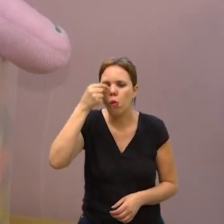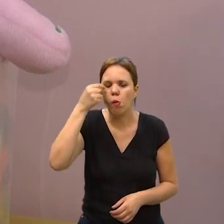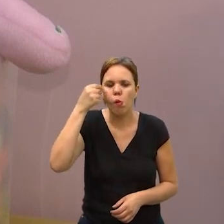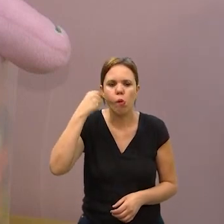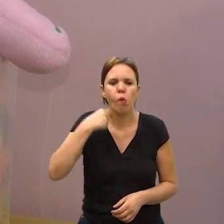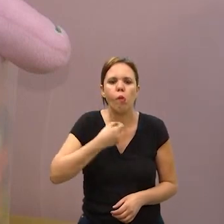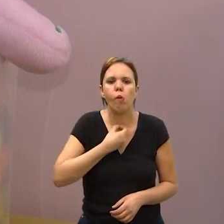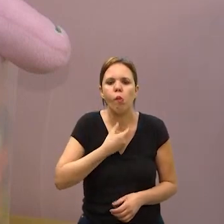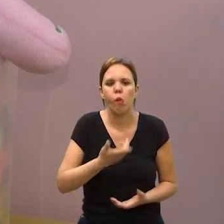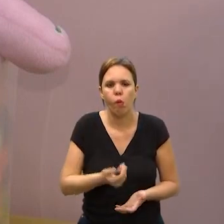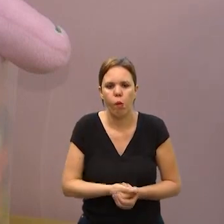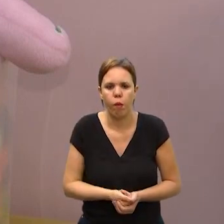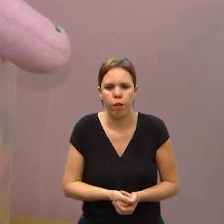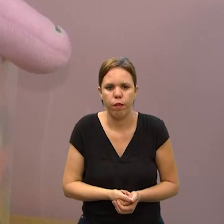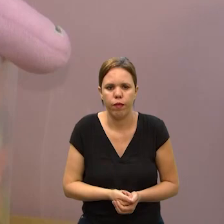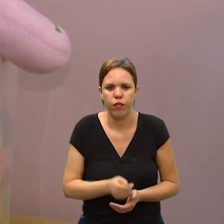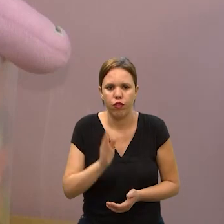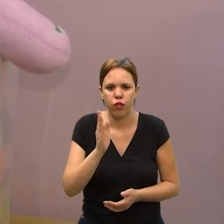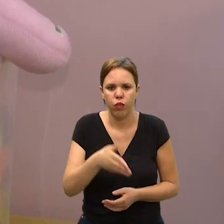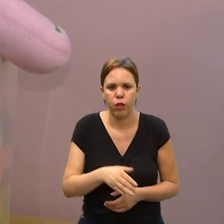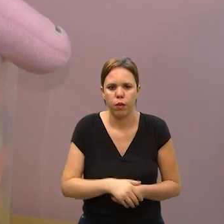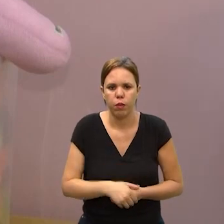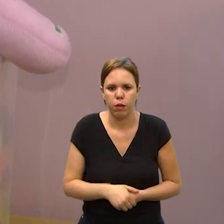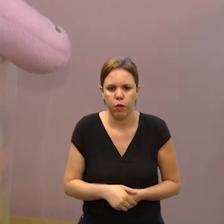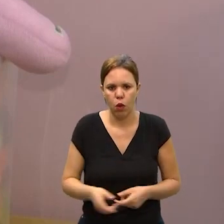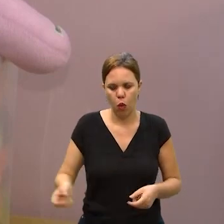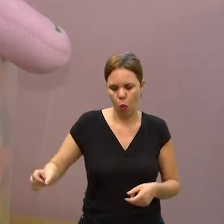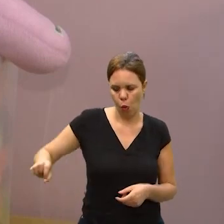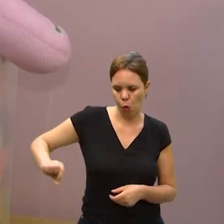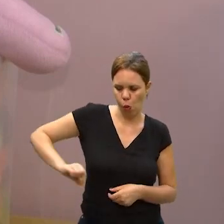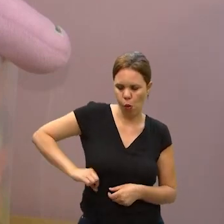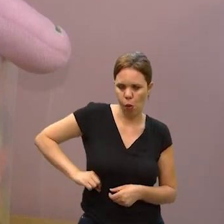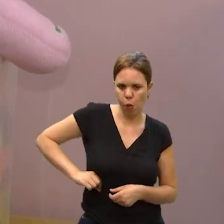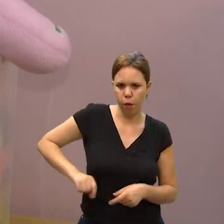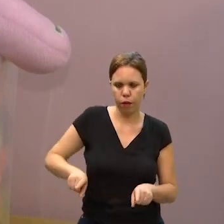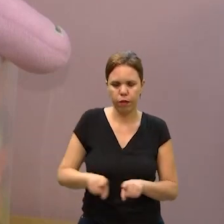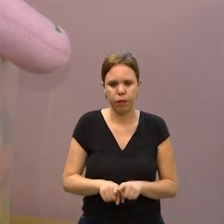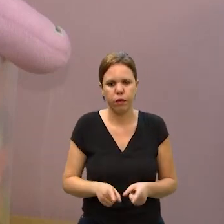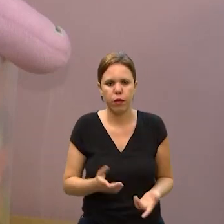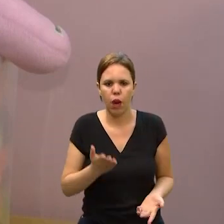nariz, ou a gastrostomia, que ela é direto no estômago.